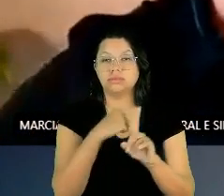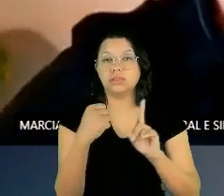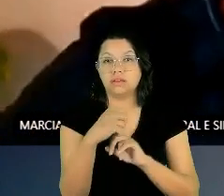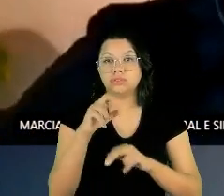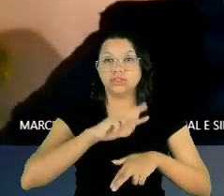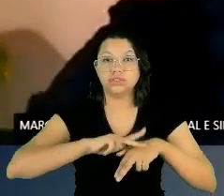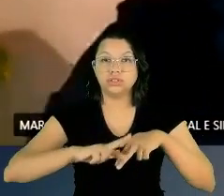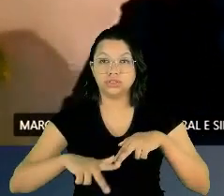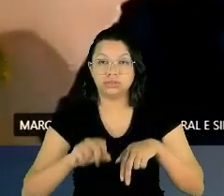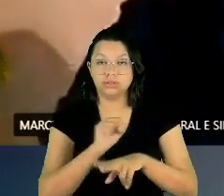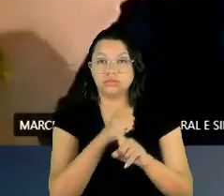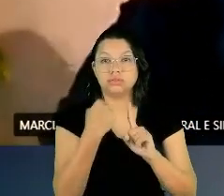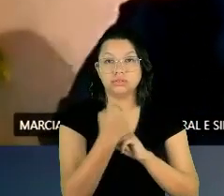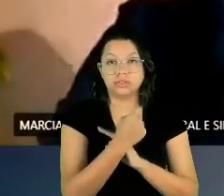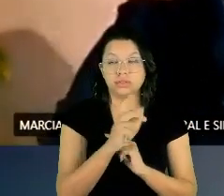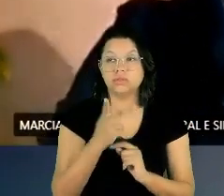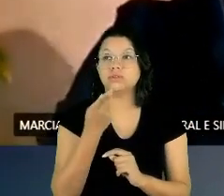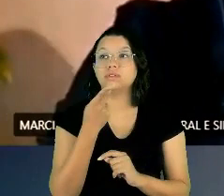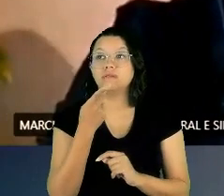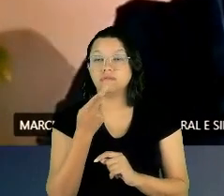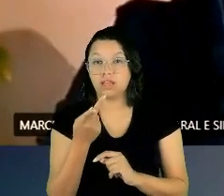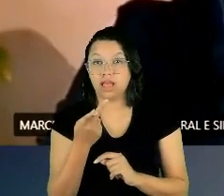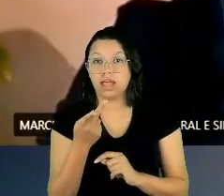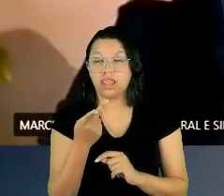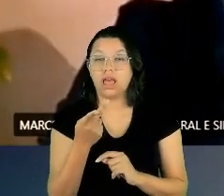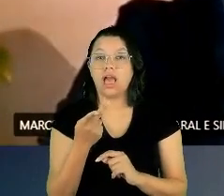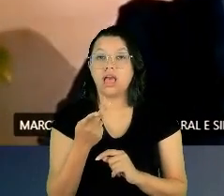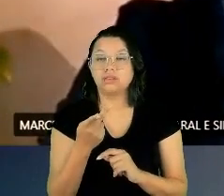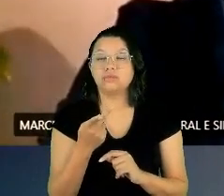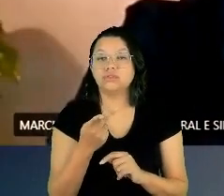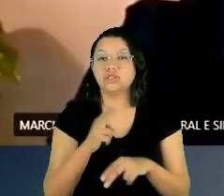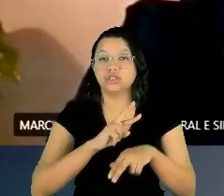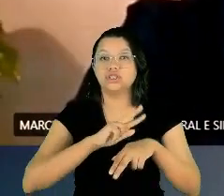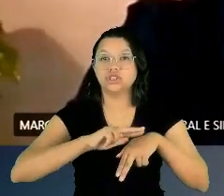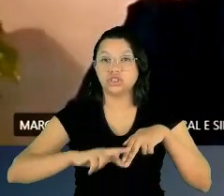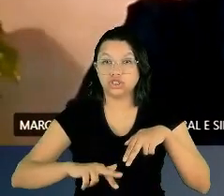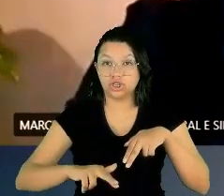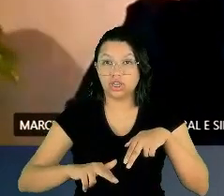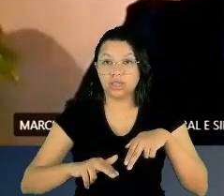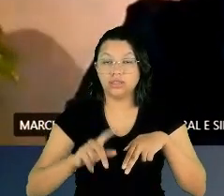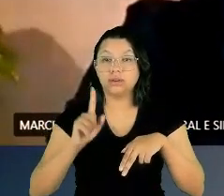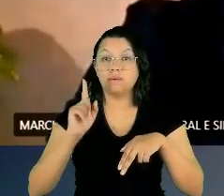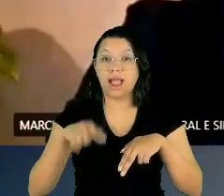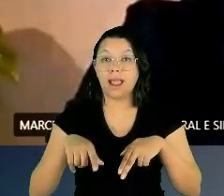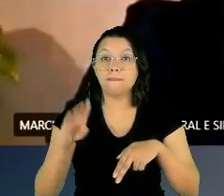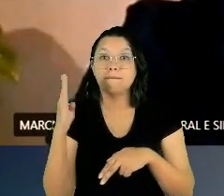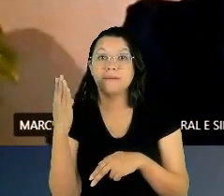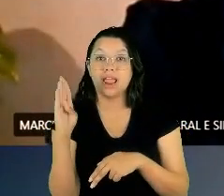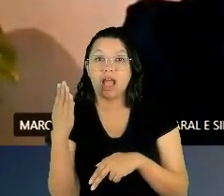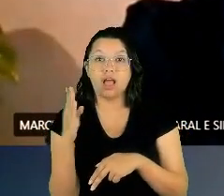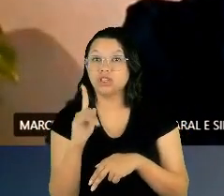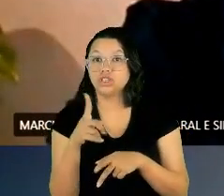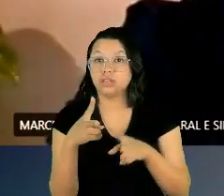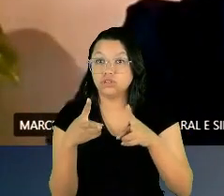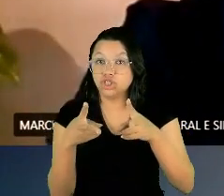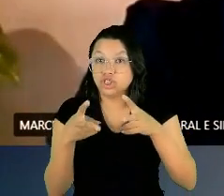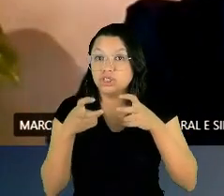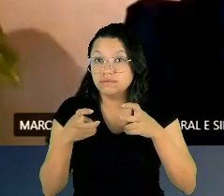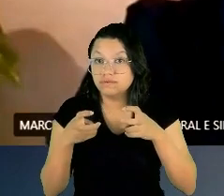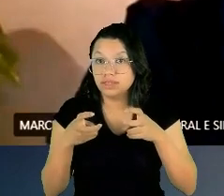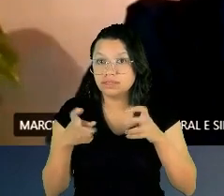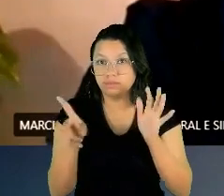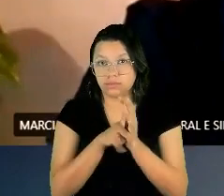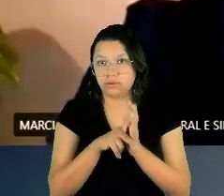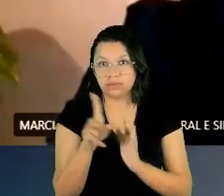na sociedade, e aqui frisando que eu estou falando de gênero biológico, XX, XY, né, e não identidade de gênero,